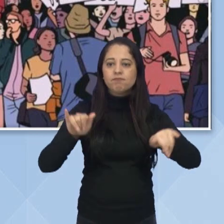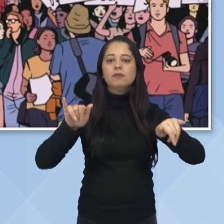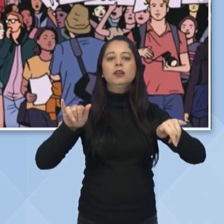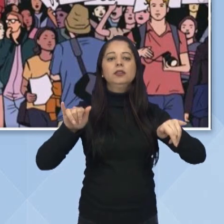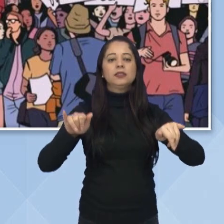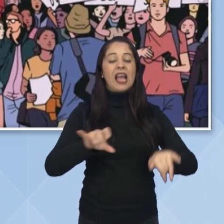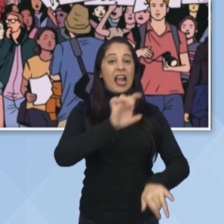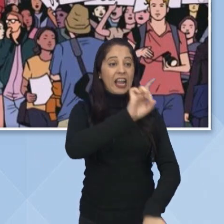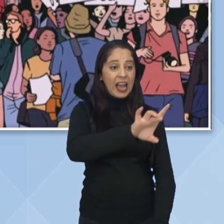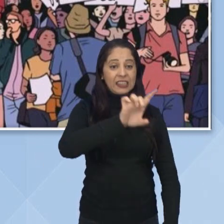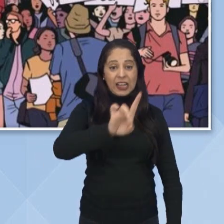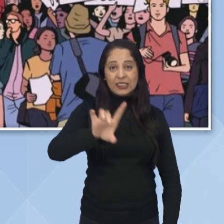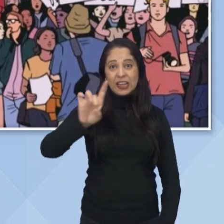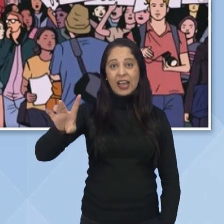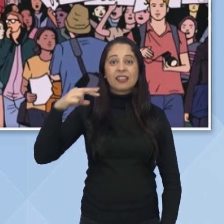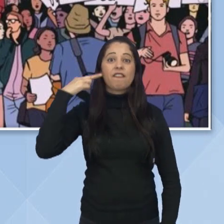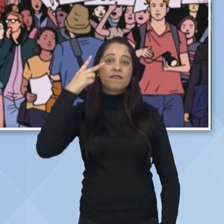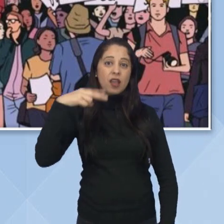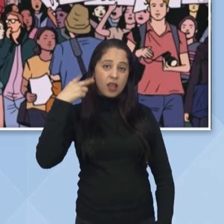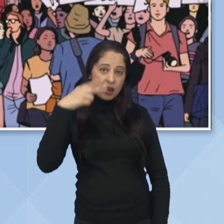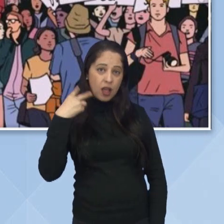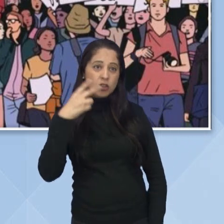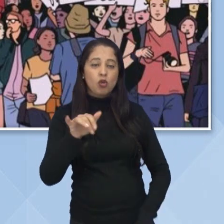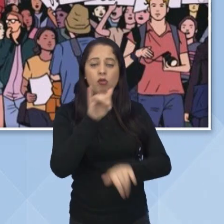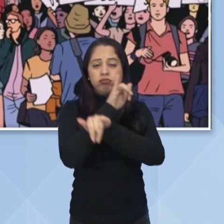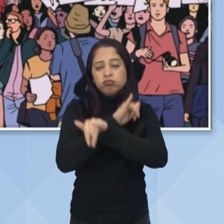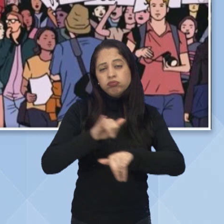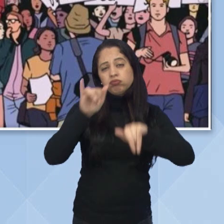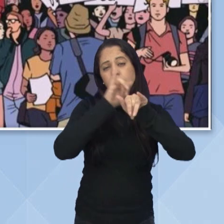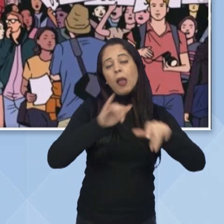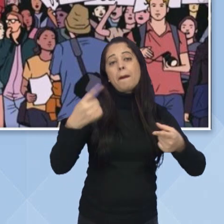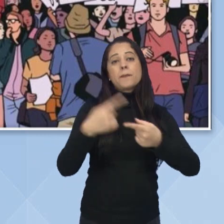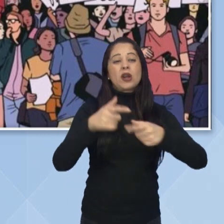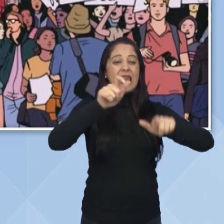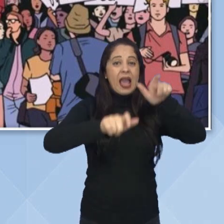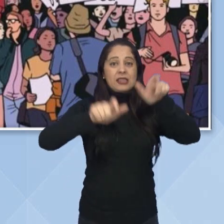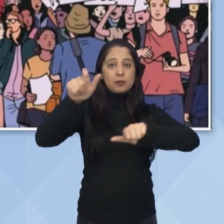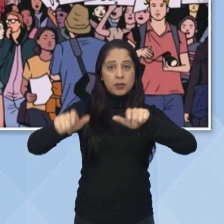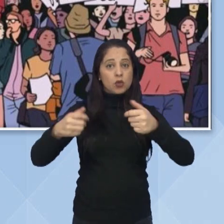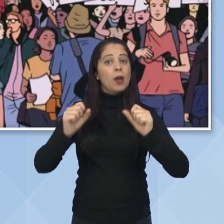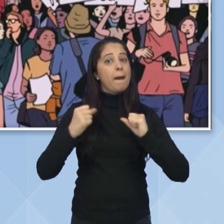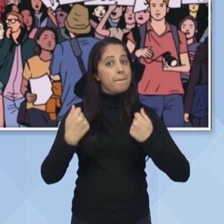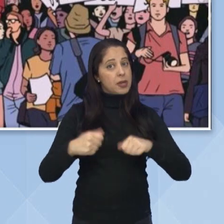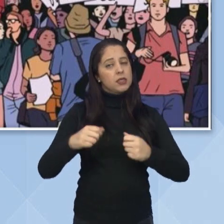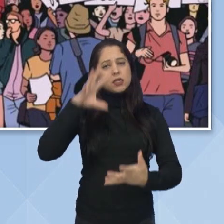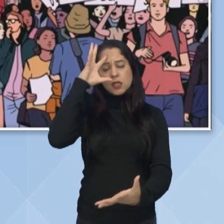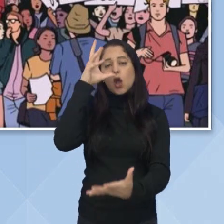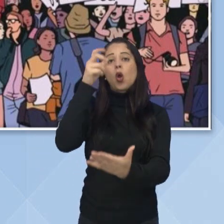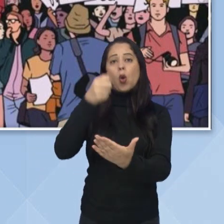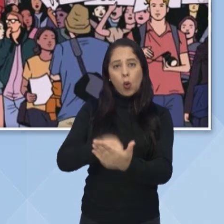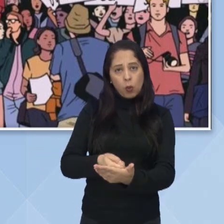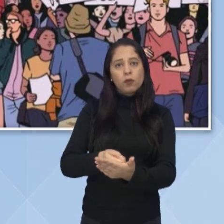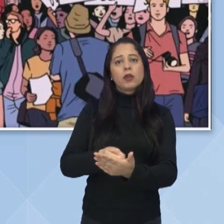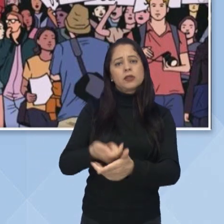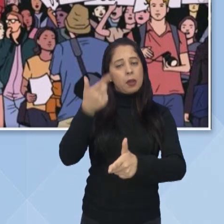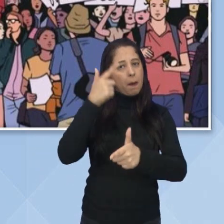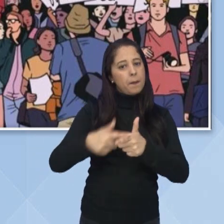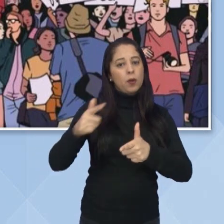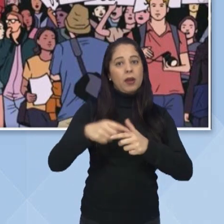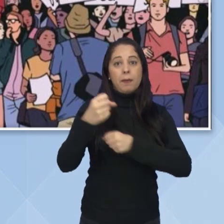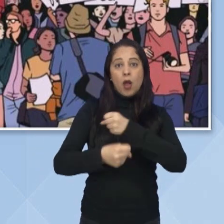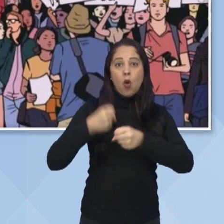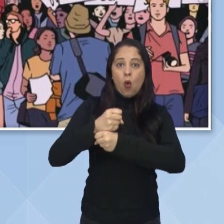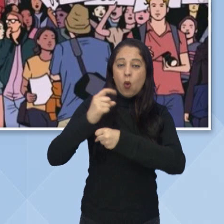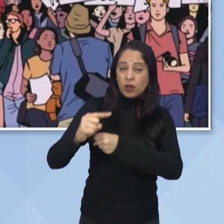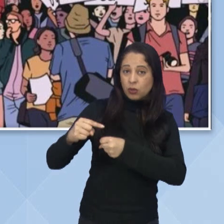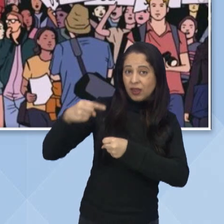Cada gabinete dos vereadores, para que as pessoas resolvam essa situação e o ano que vem, quando